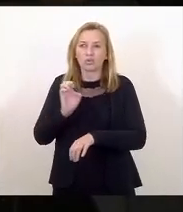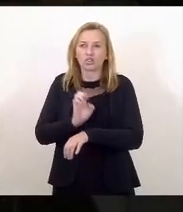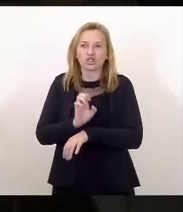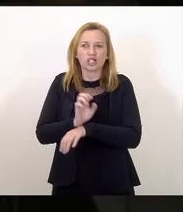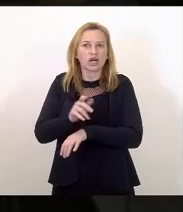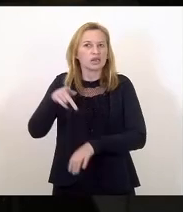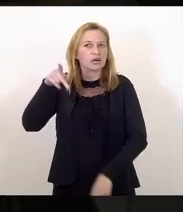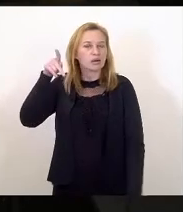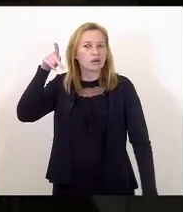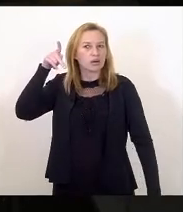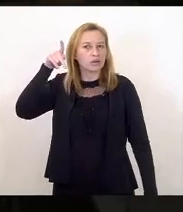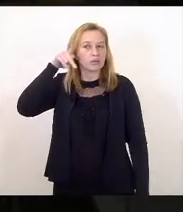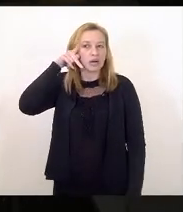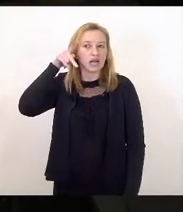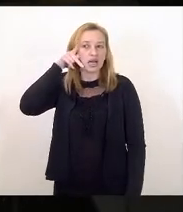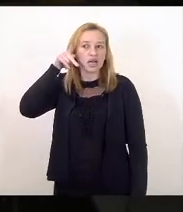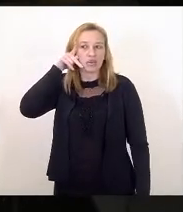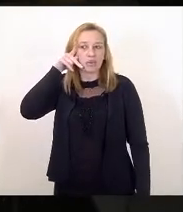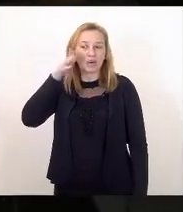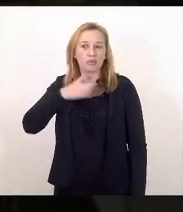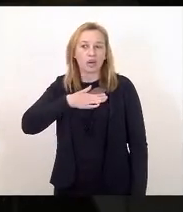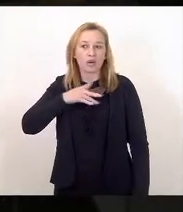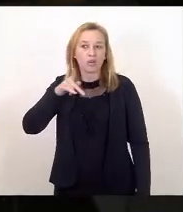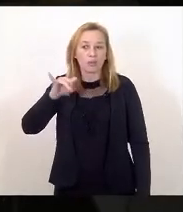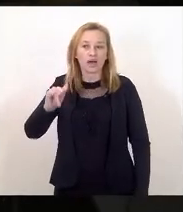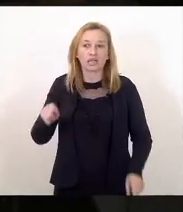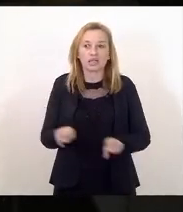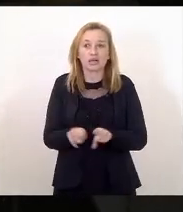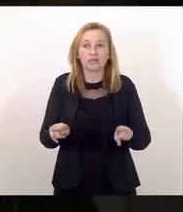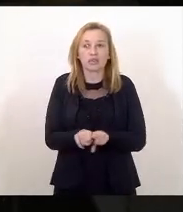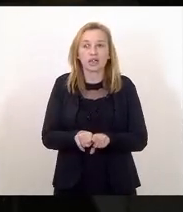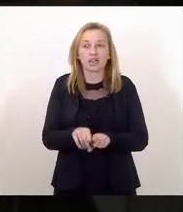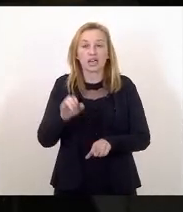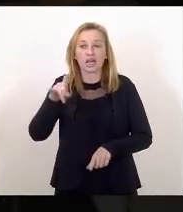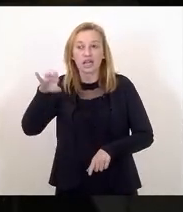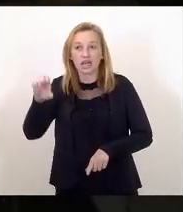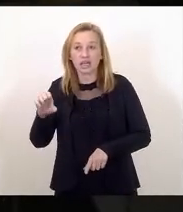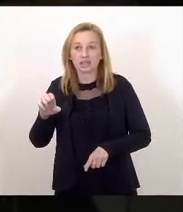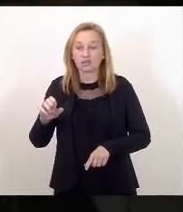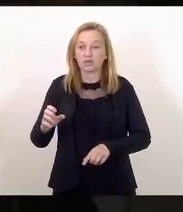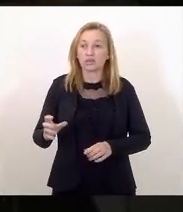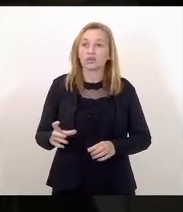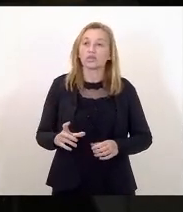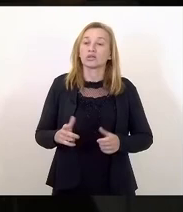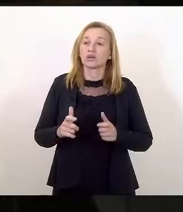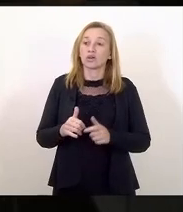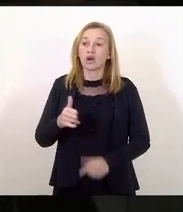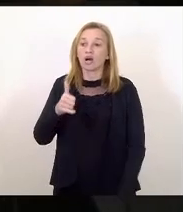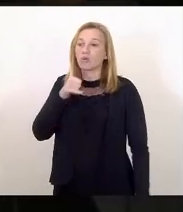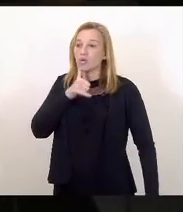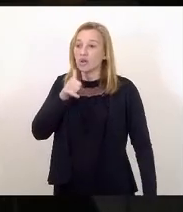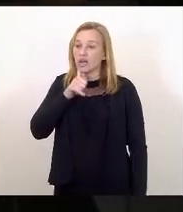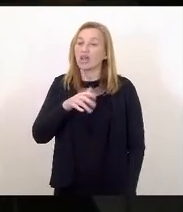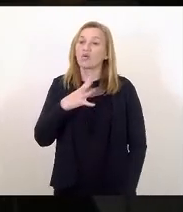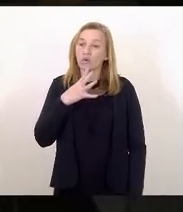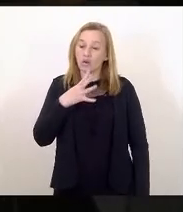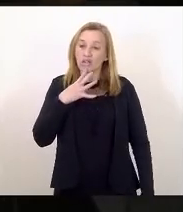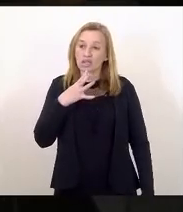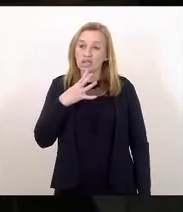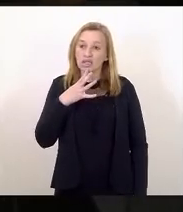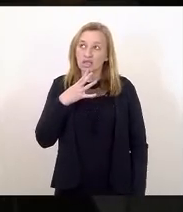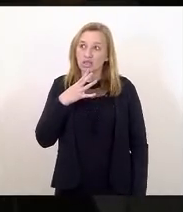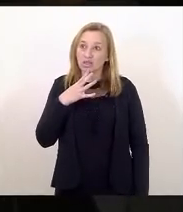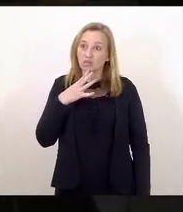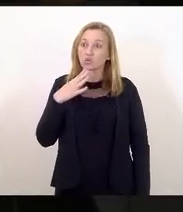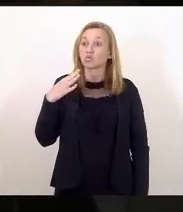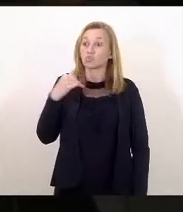de origem de meu falecido pai também, e Eliana se consolidou como uma grande estudiosa, articuladora, liderança, reconhecida no Rio de Janeiro,